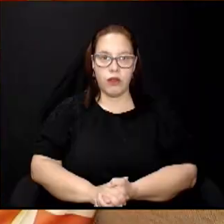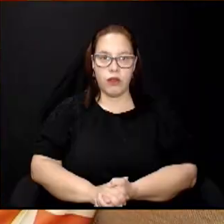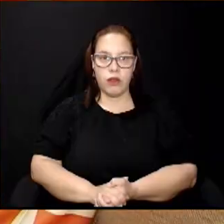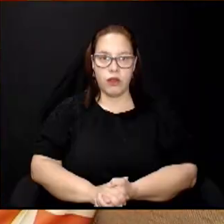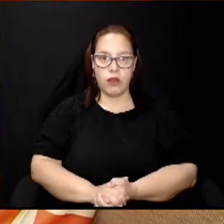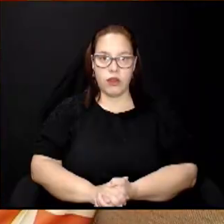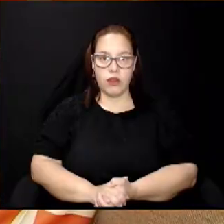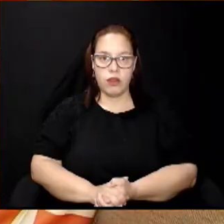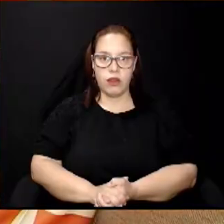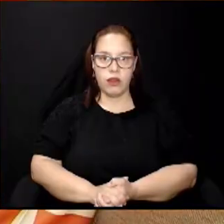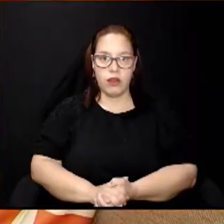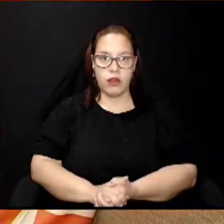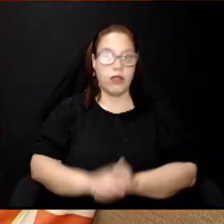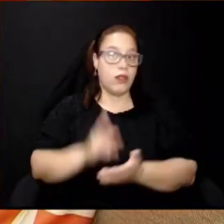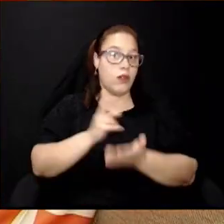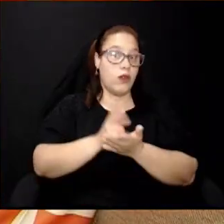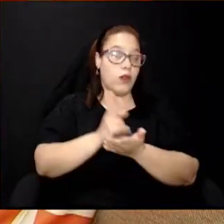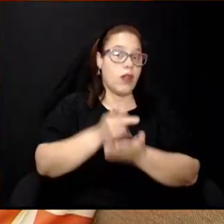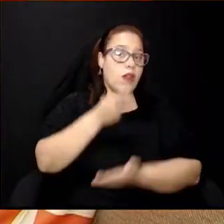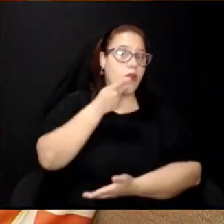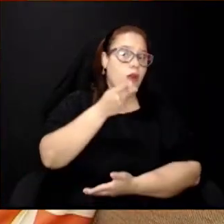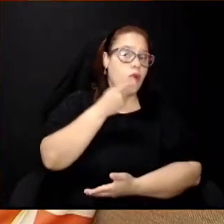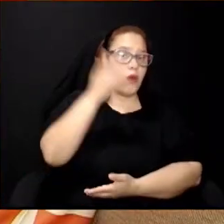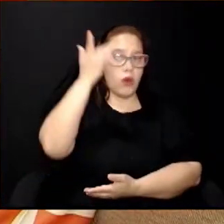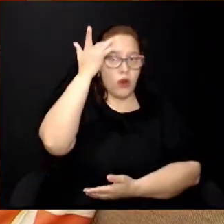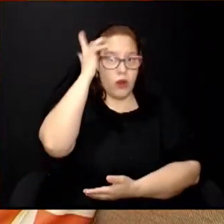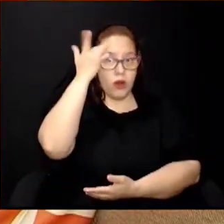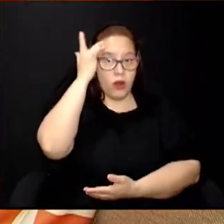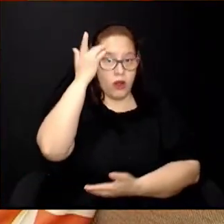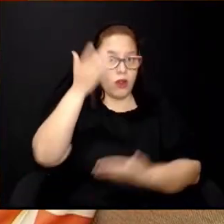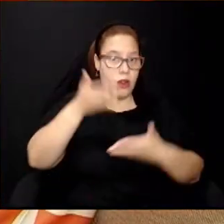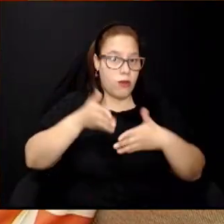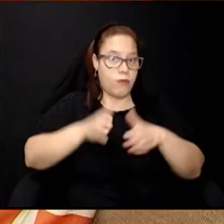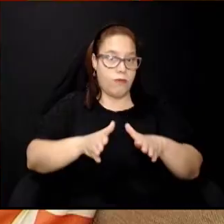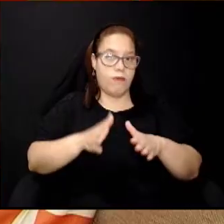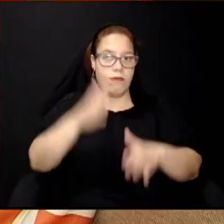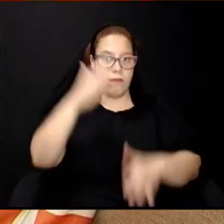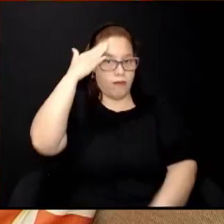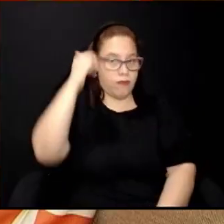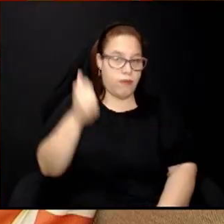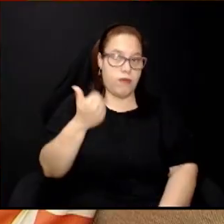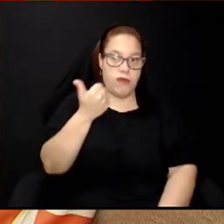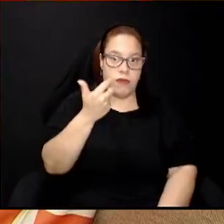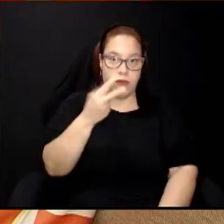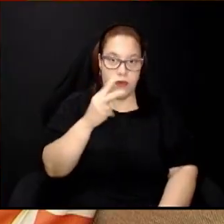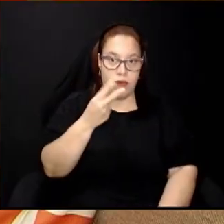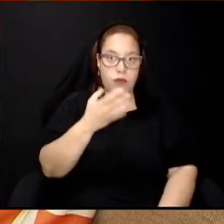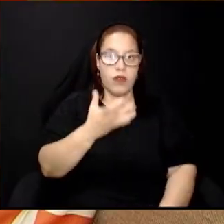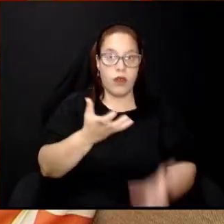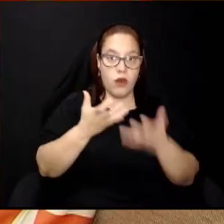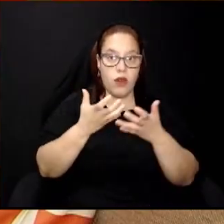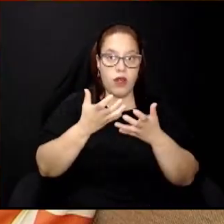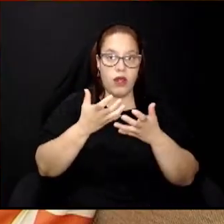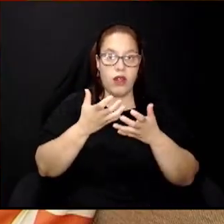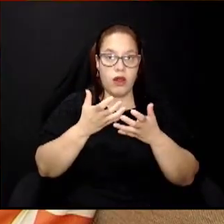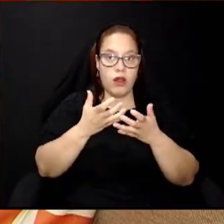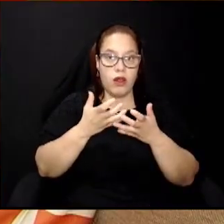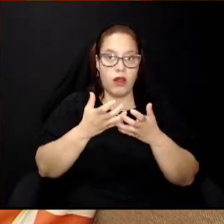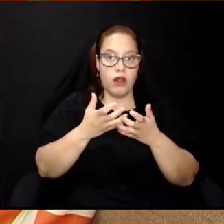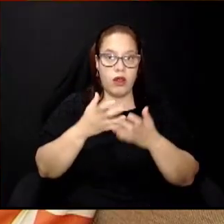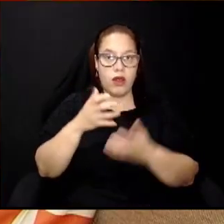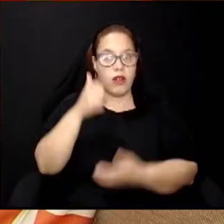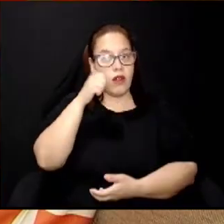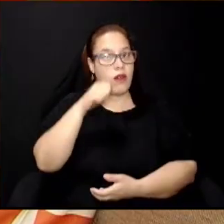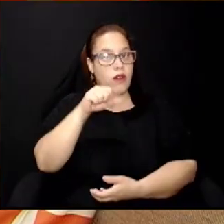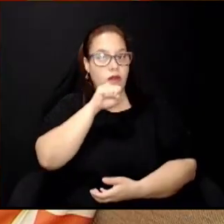Eu sempre falo que eu acho que eu nasci sabendo de duas coisas que eu queria muito, né? Que era ser mãe e ser